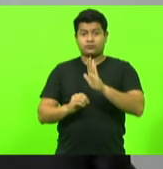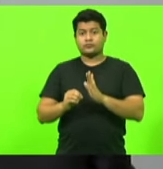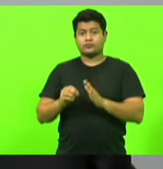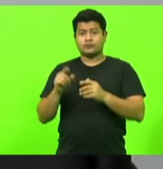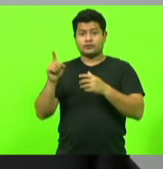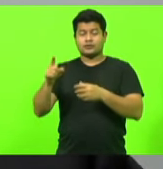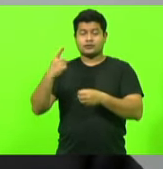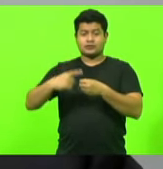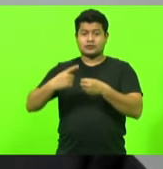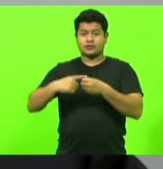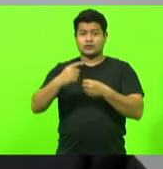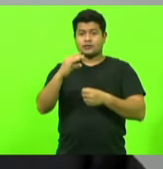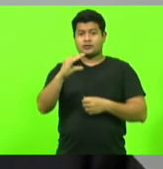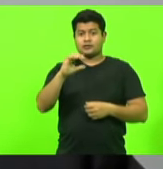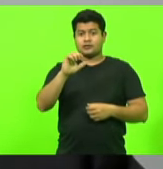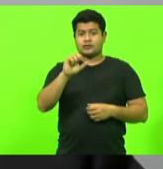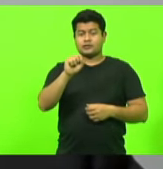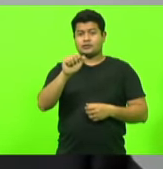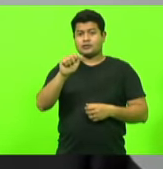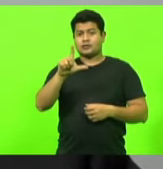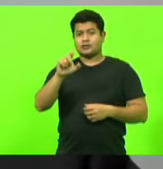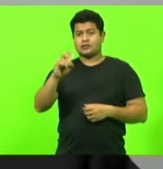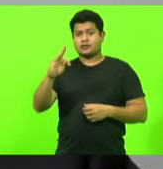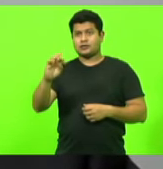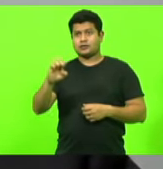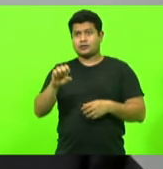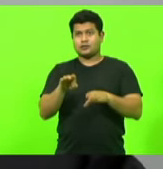Salete, abriu a terceira faixa.